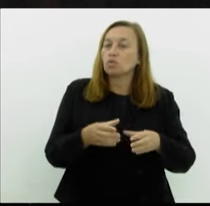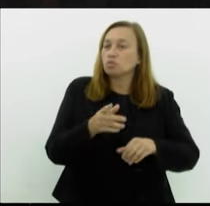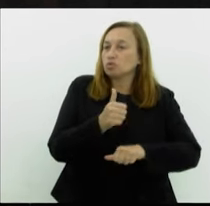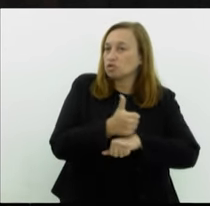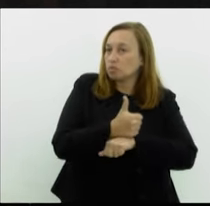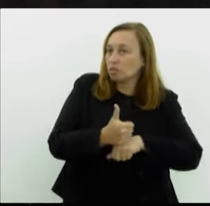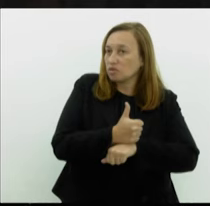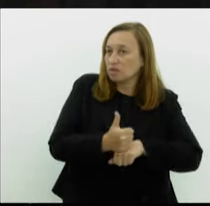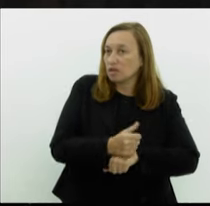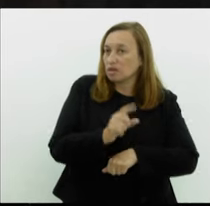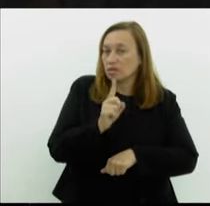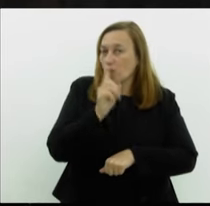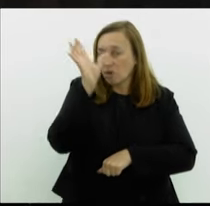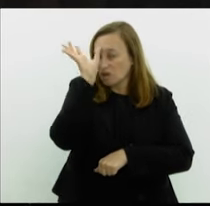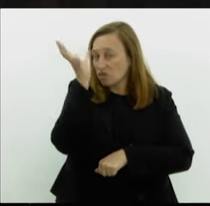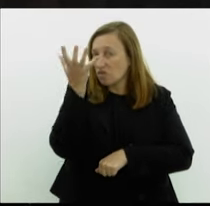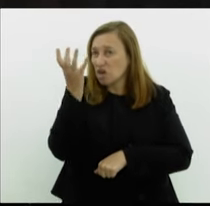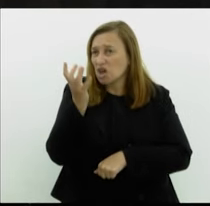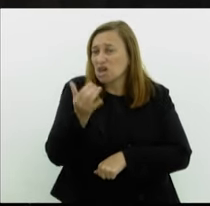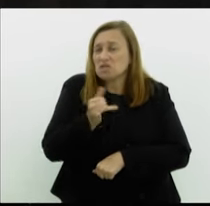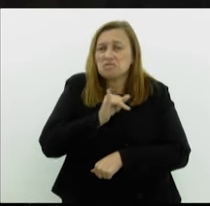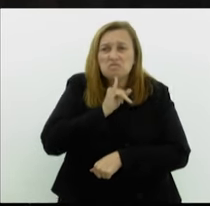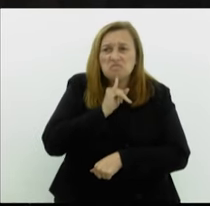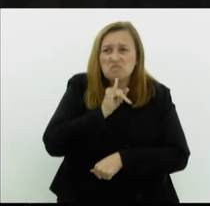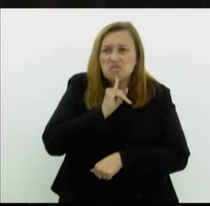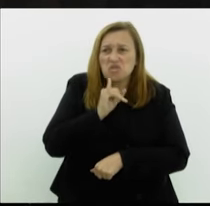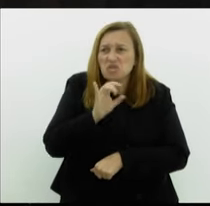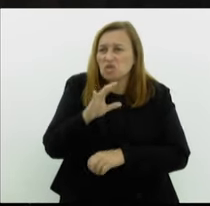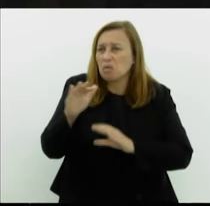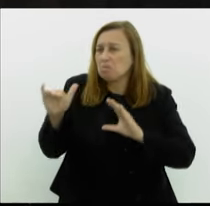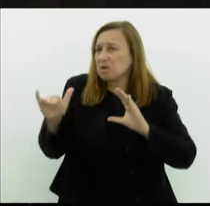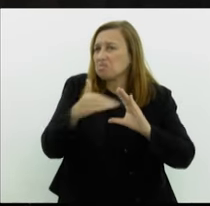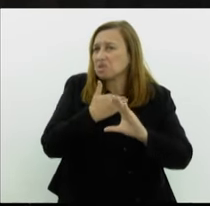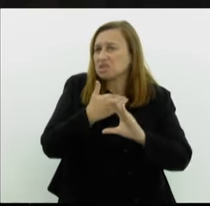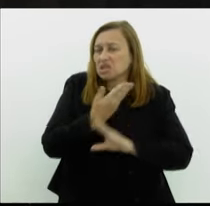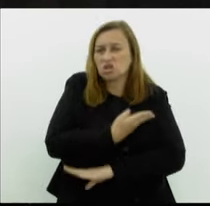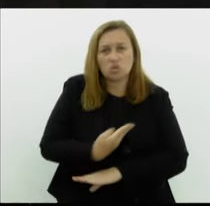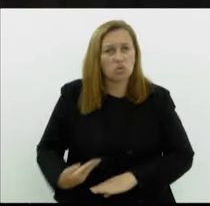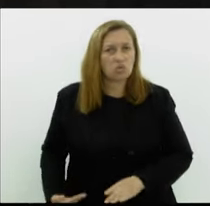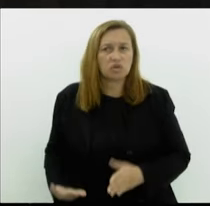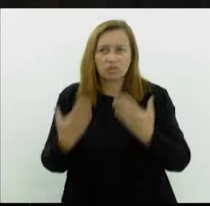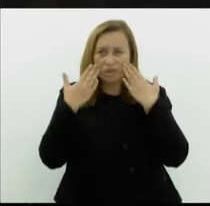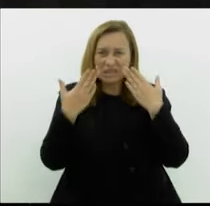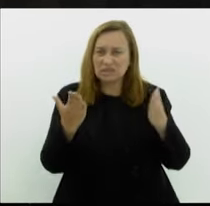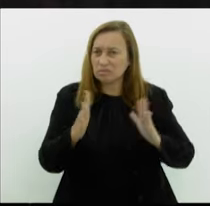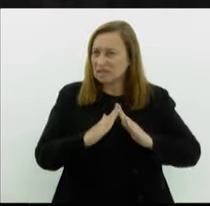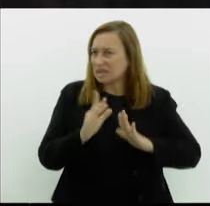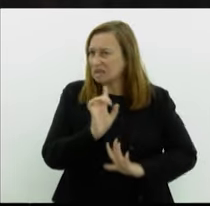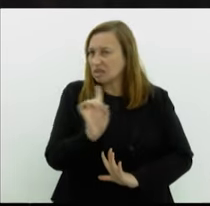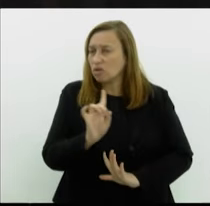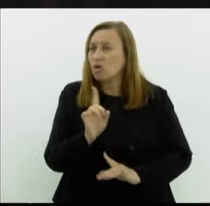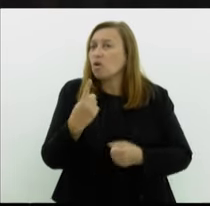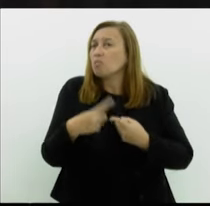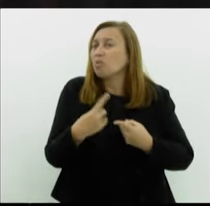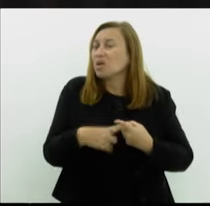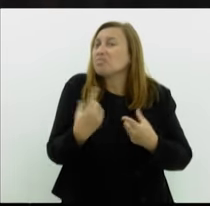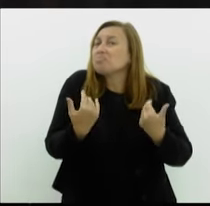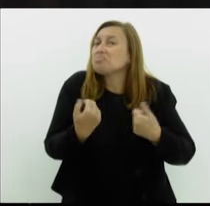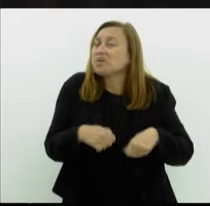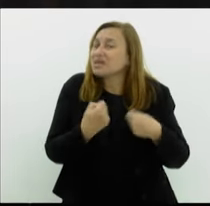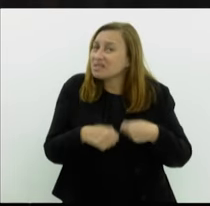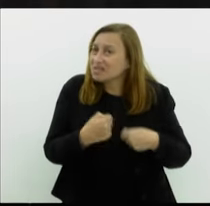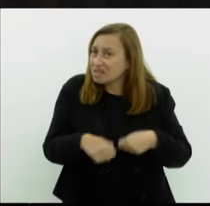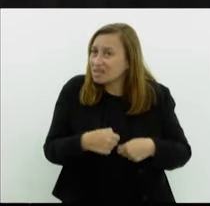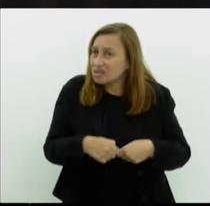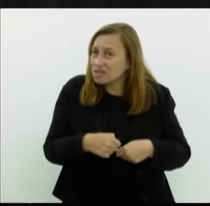será resolvido, infelizmente, pela mensagem que o governo apresenta para essa casa, porque o fundo é preciso que fique